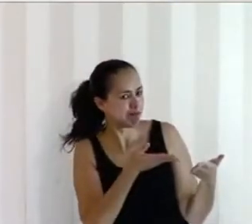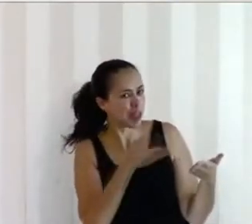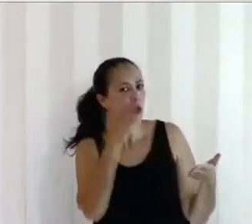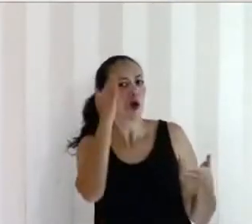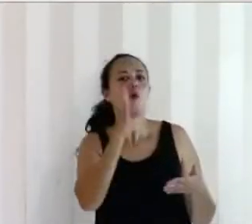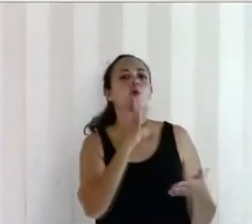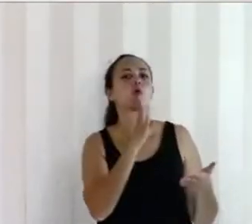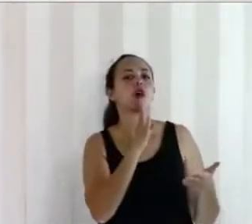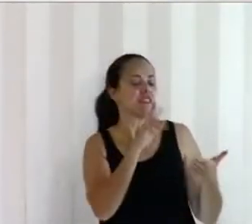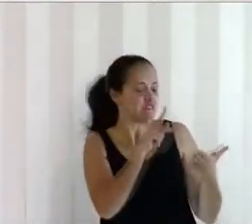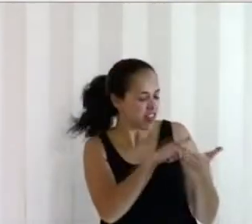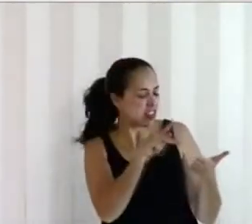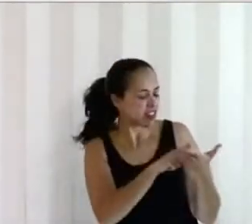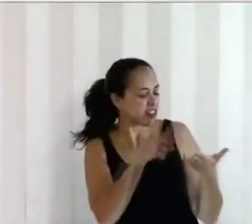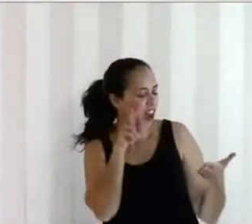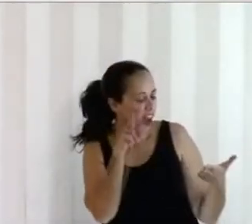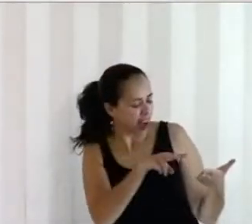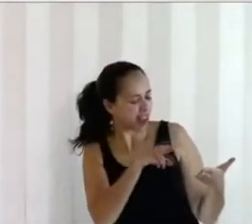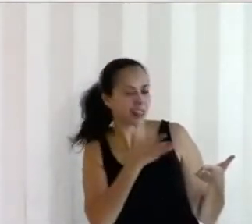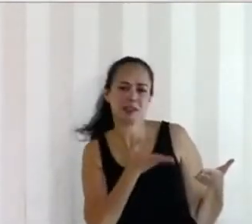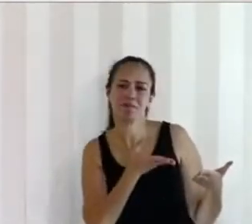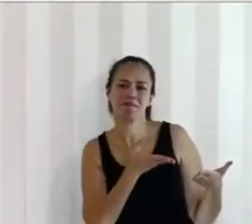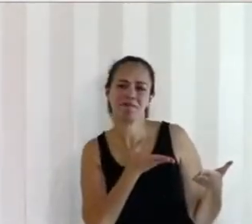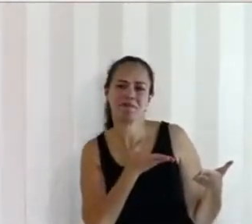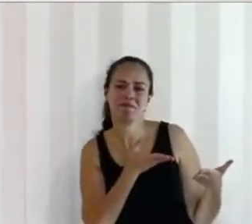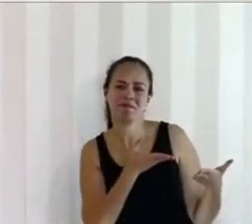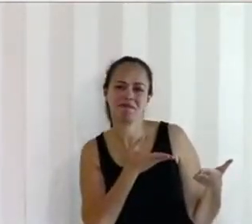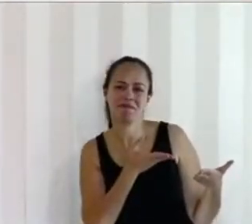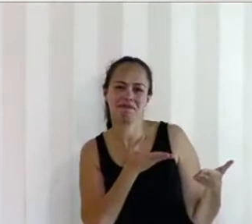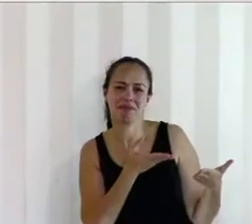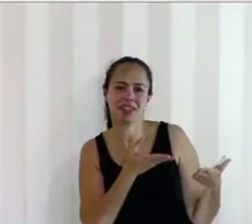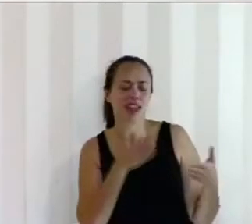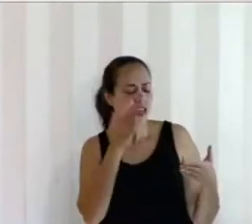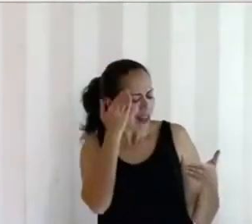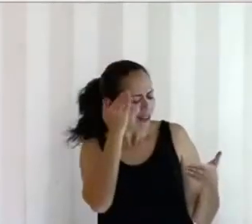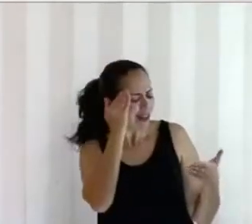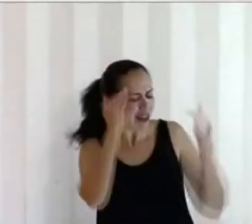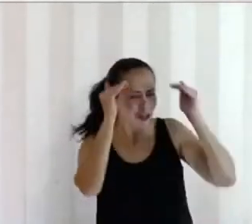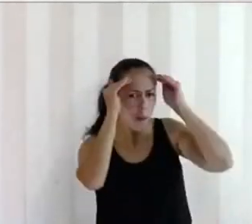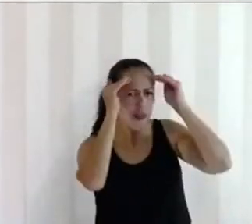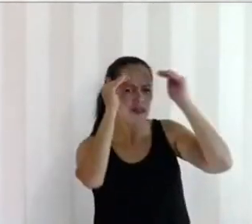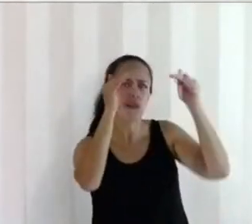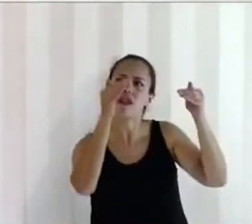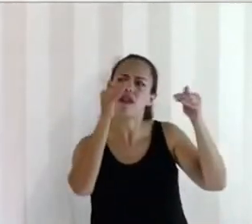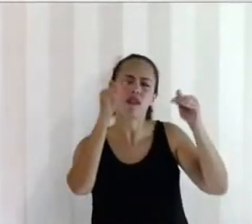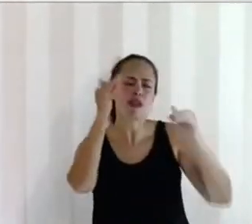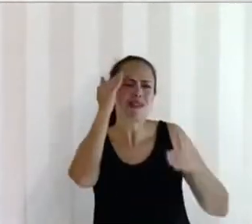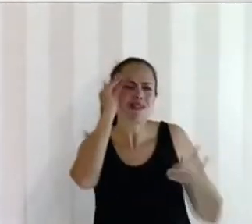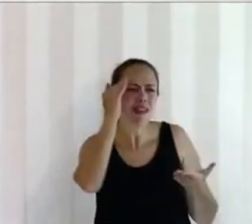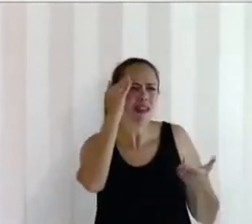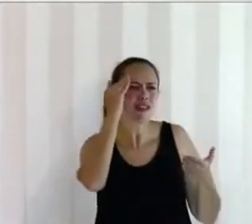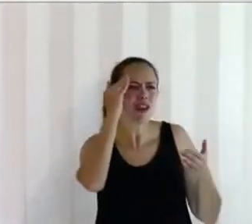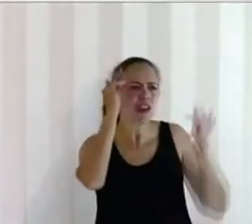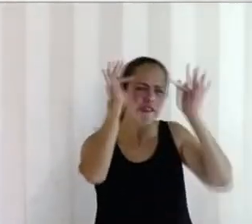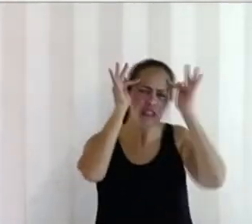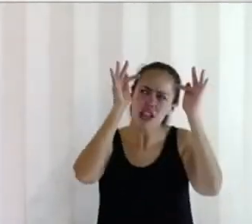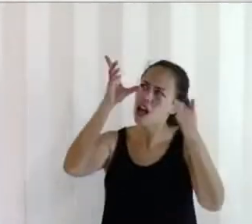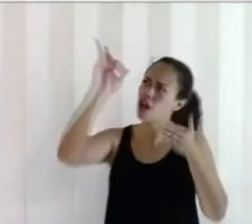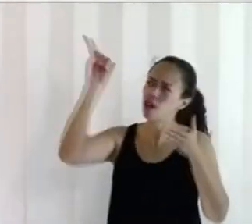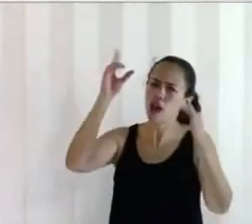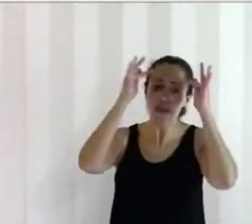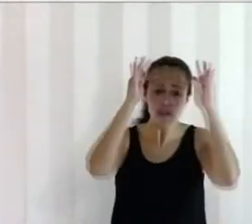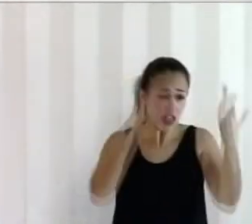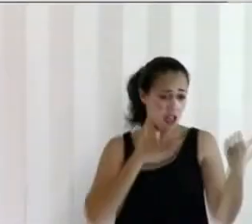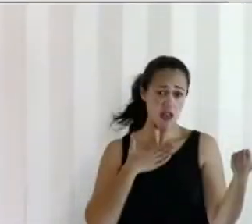verdade, tudo isso está nos 10 mandamentos, do respeito a nós mesmos. Os mandamentos, a lei,